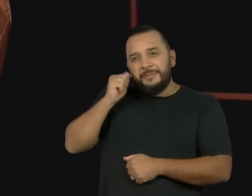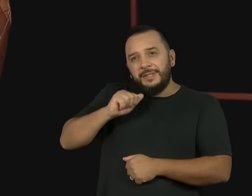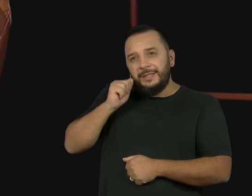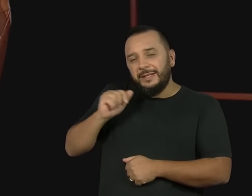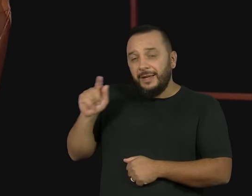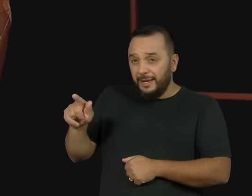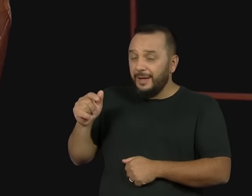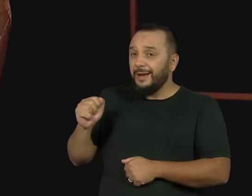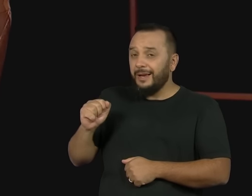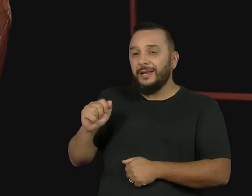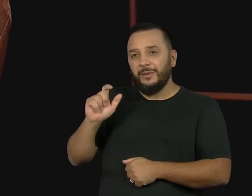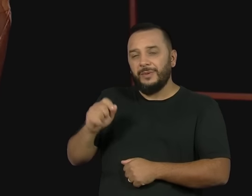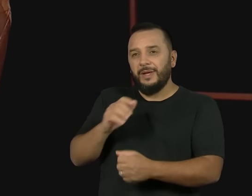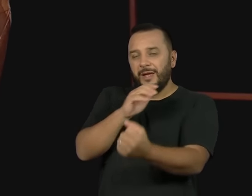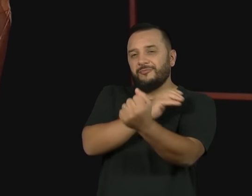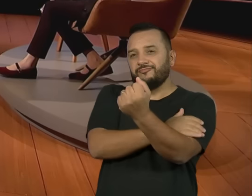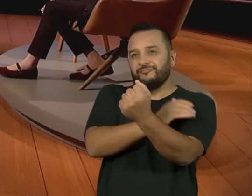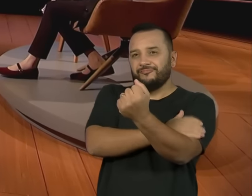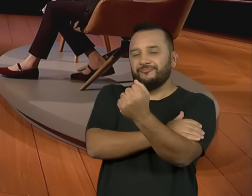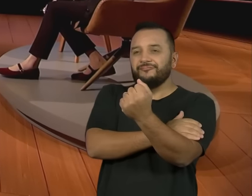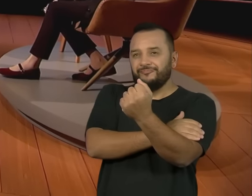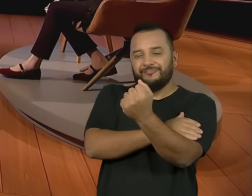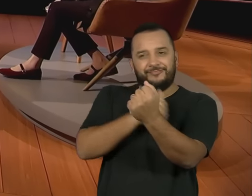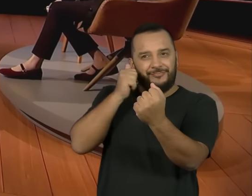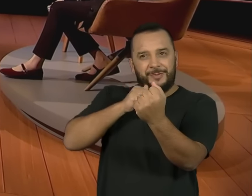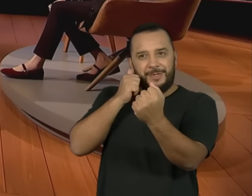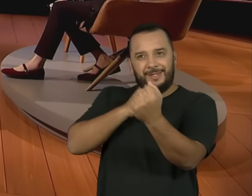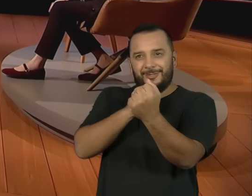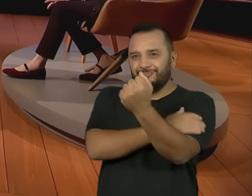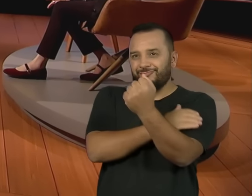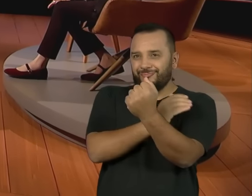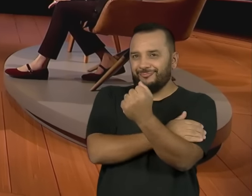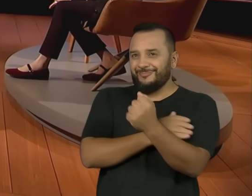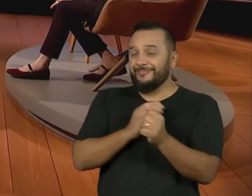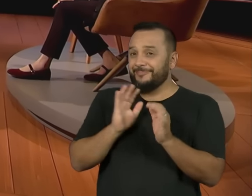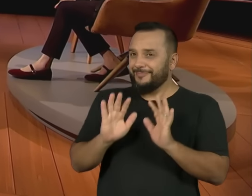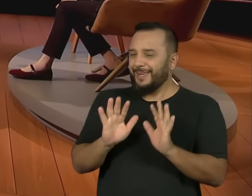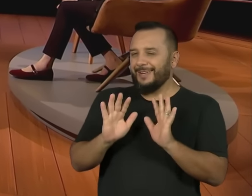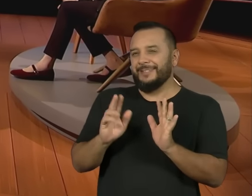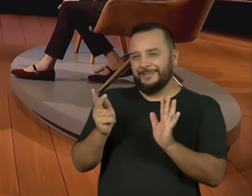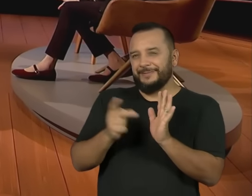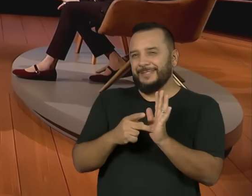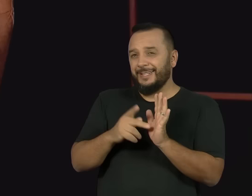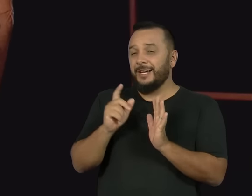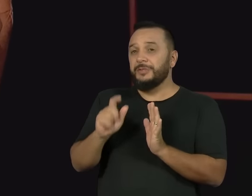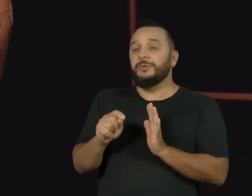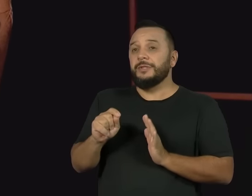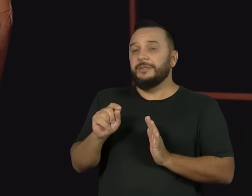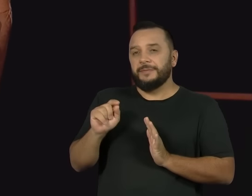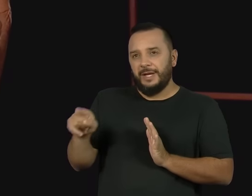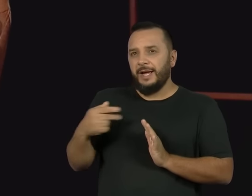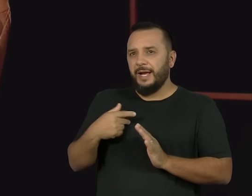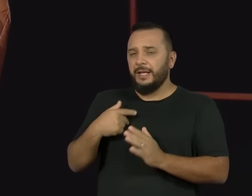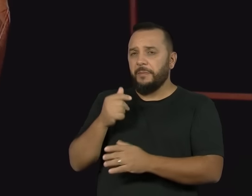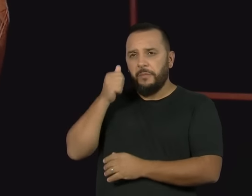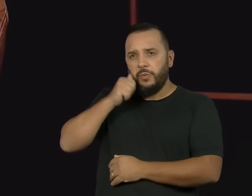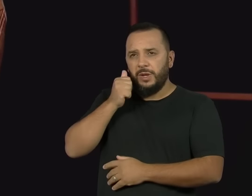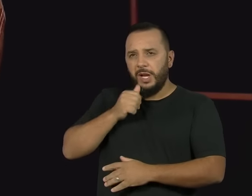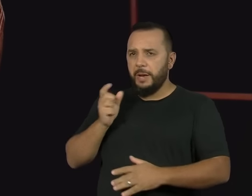aquilo que a gente chama de feminista hoje, tá? Mas que era, na verdade, uma questão de se colocar como